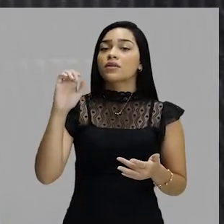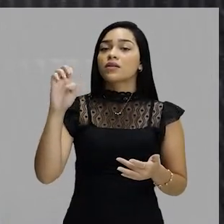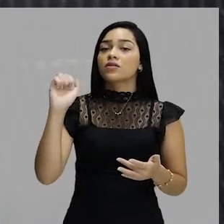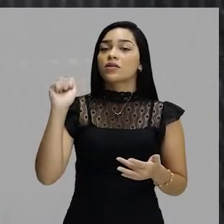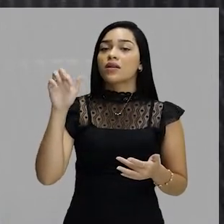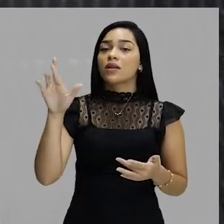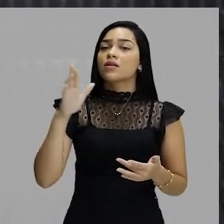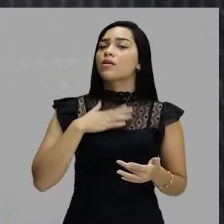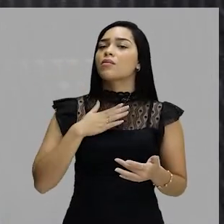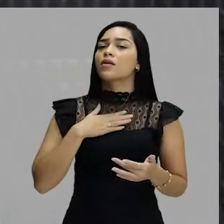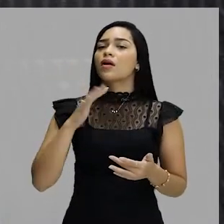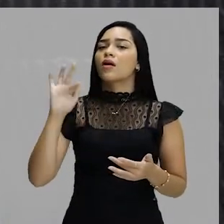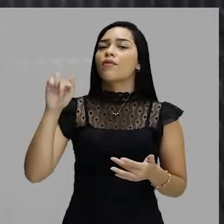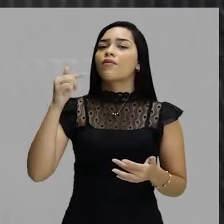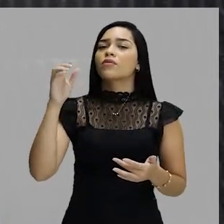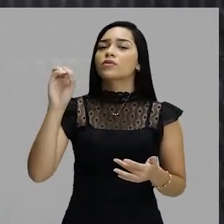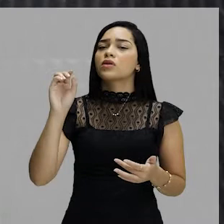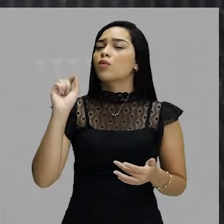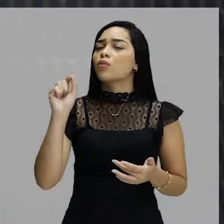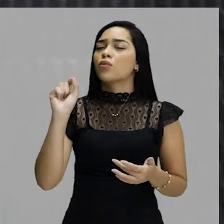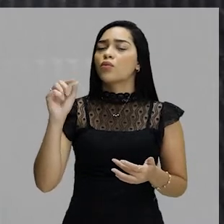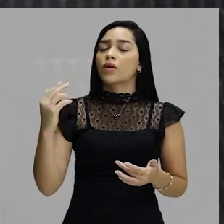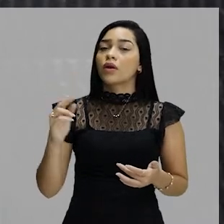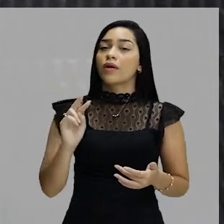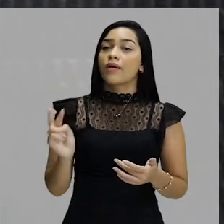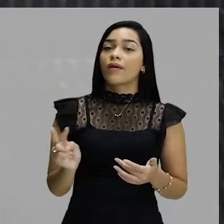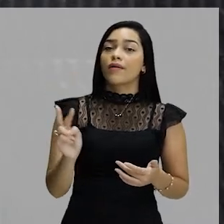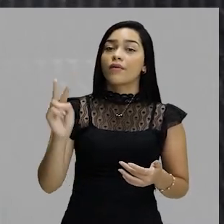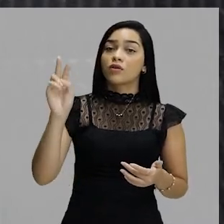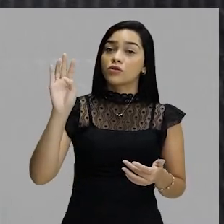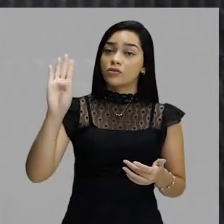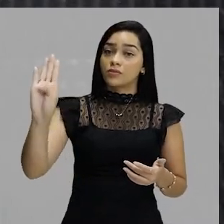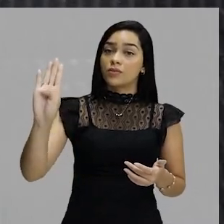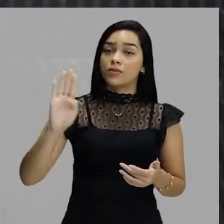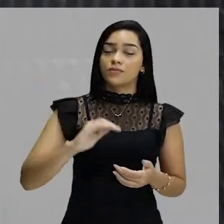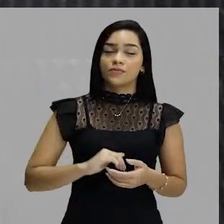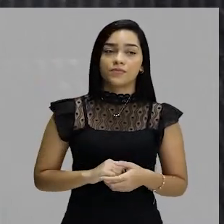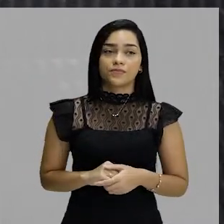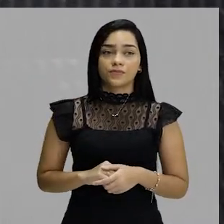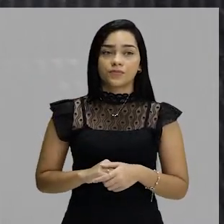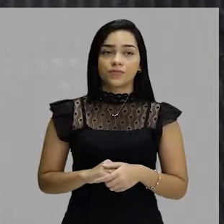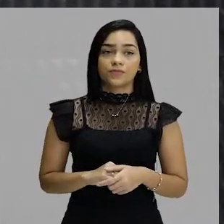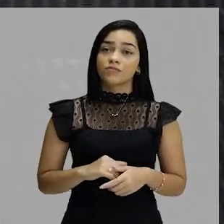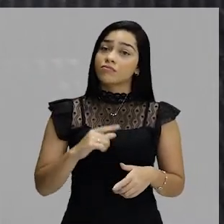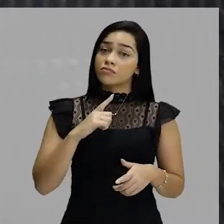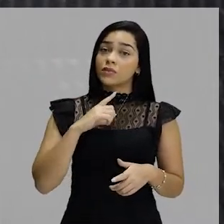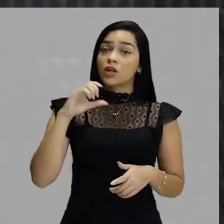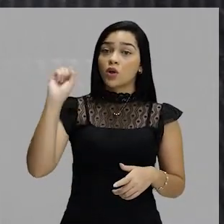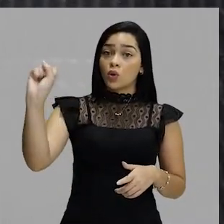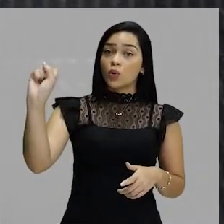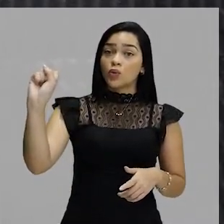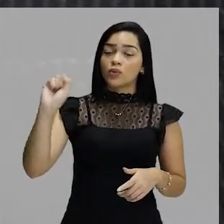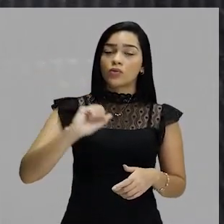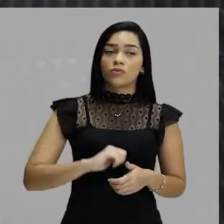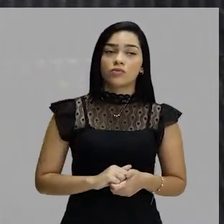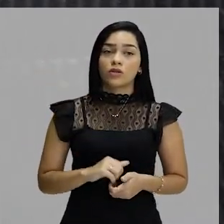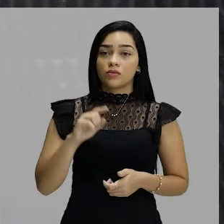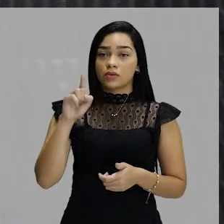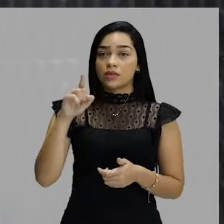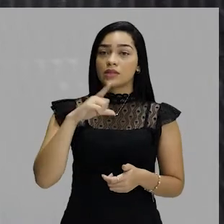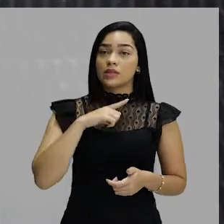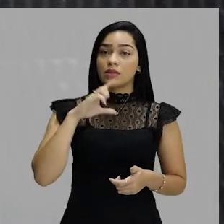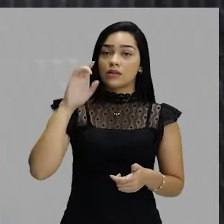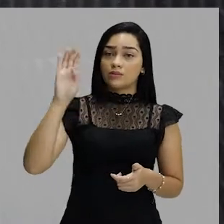minha função? Lembrando, o coeficiente linear é o valor de b, ó. Ele vale 8, tá? Então, você tem aqui